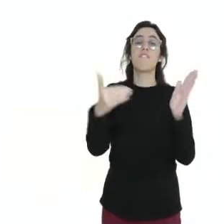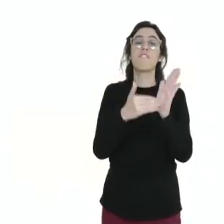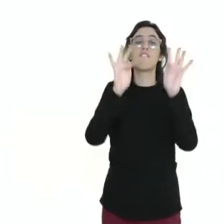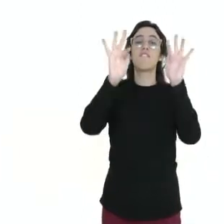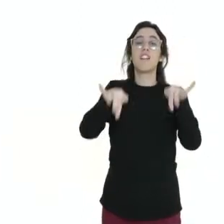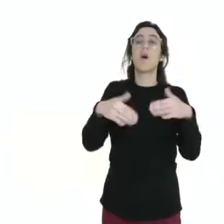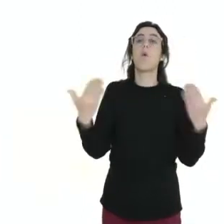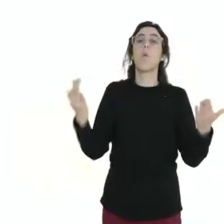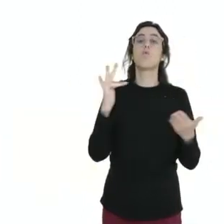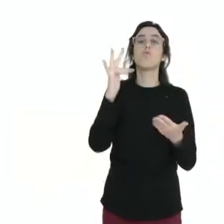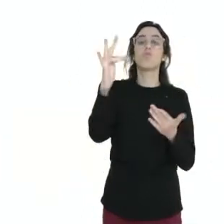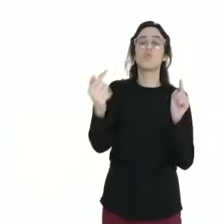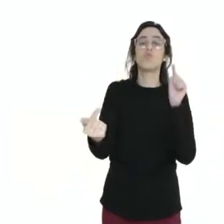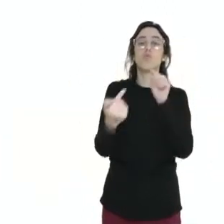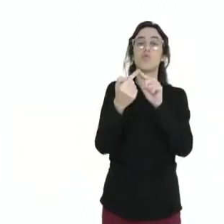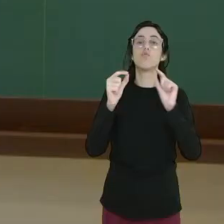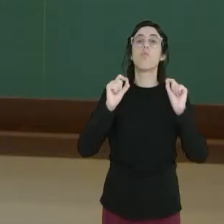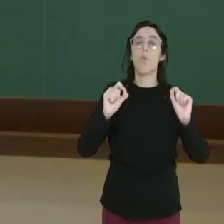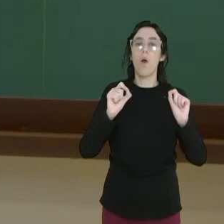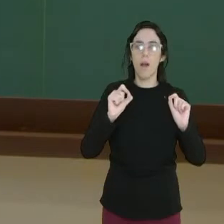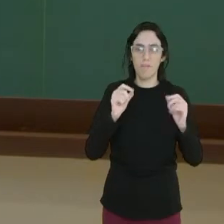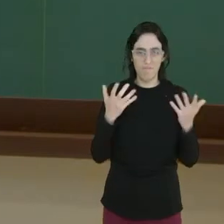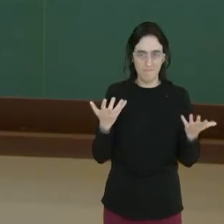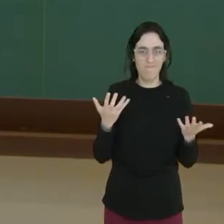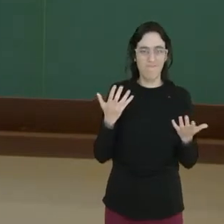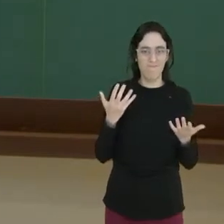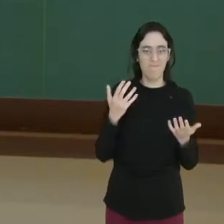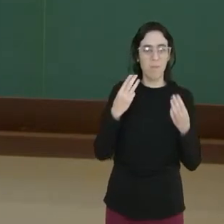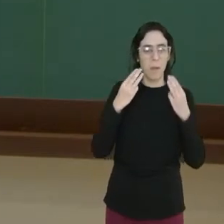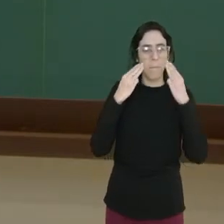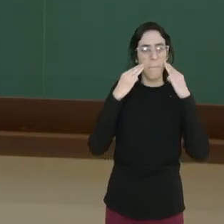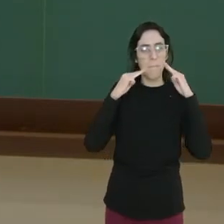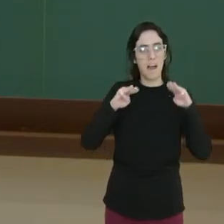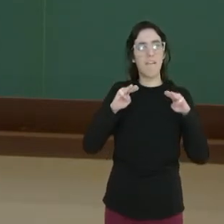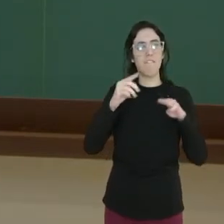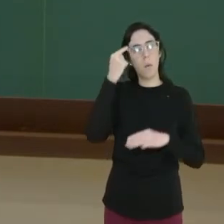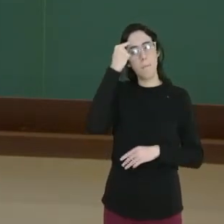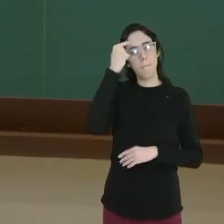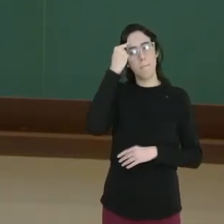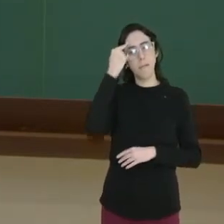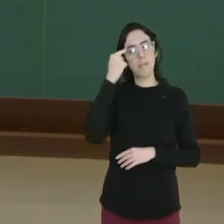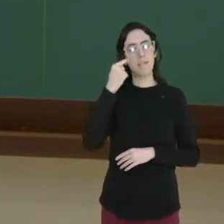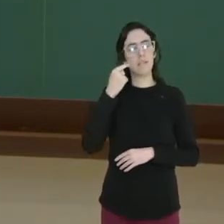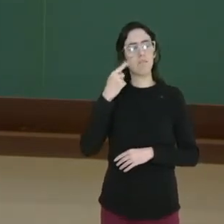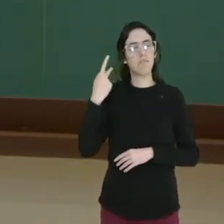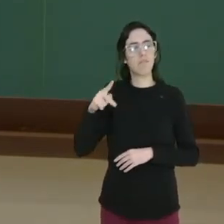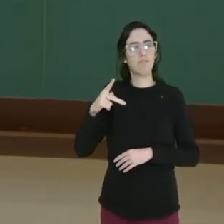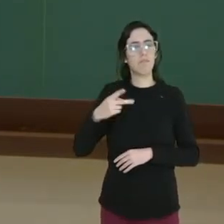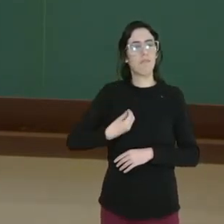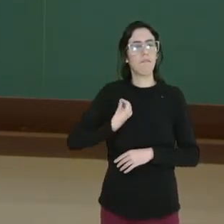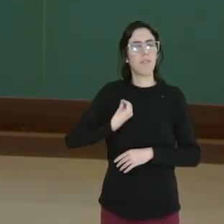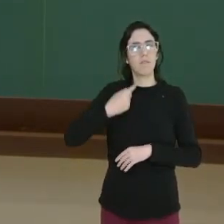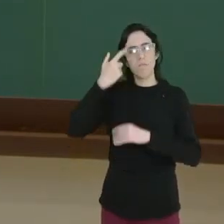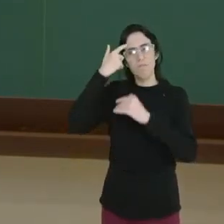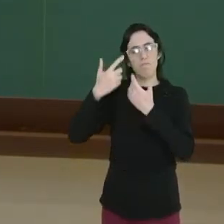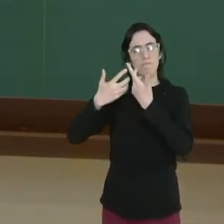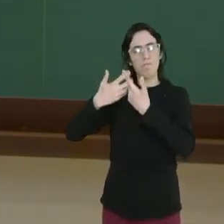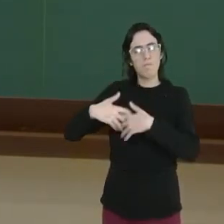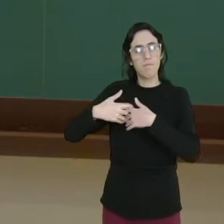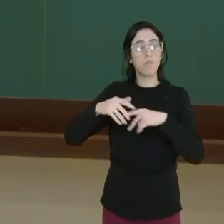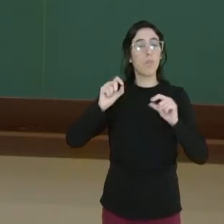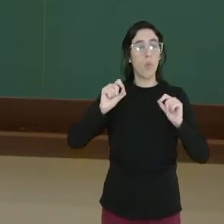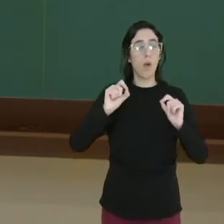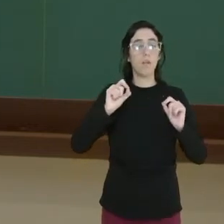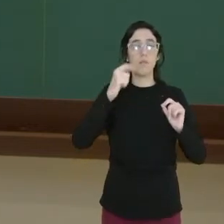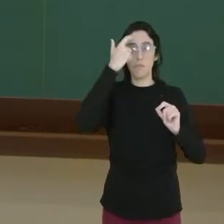da ação política, tá? Então ele tem essa concepção muito presente na sua obra de que o governante